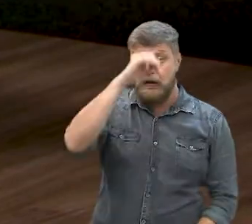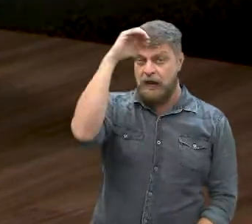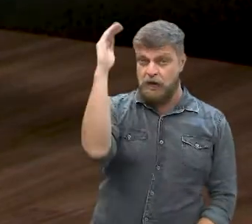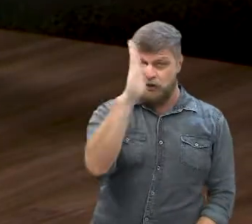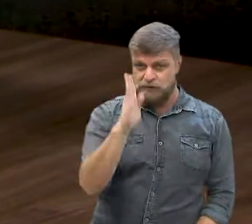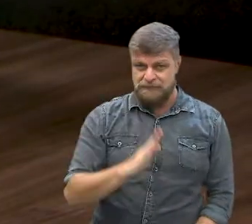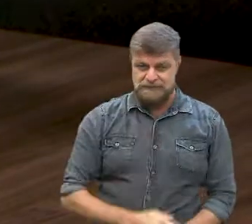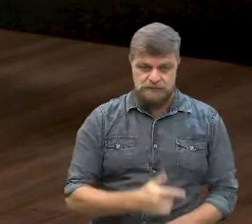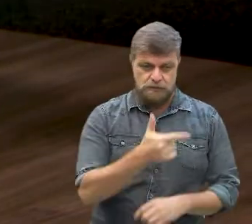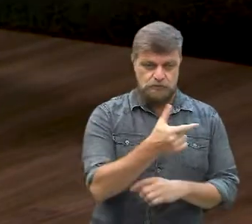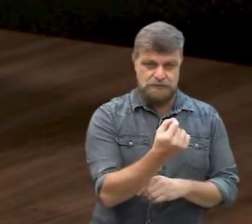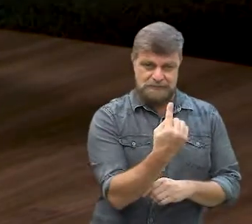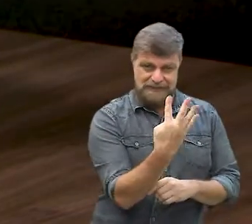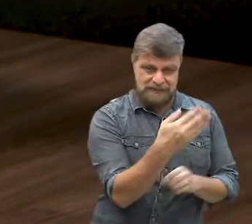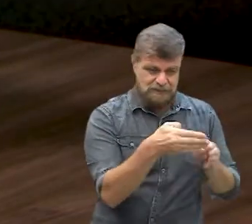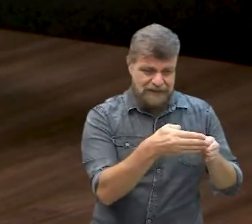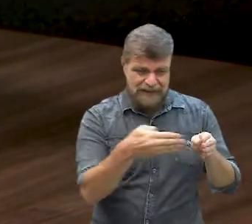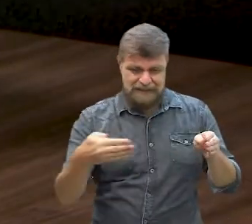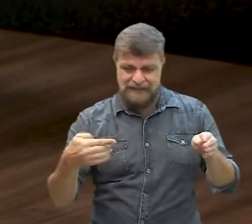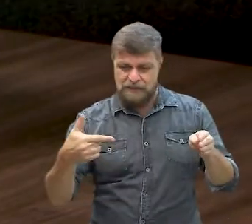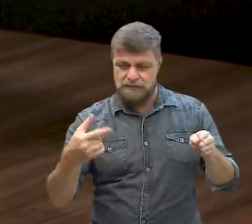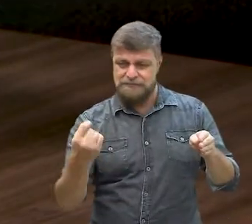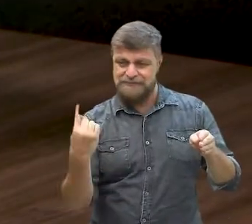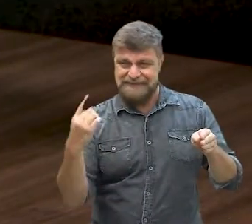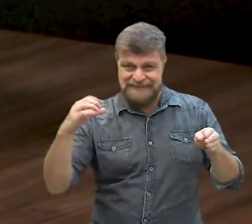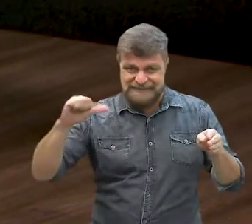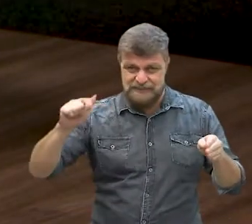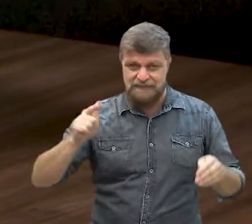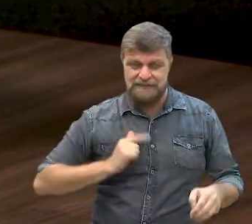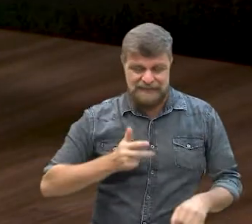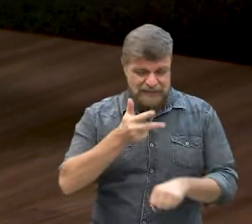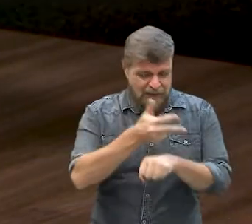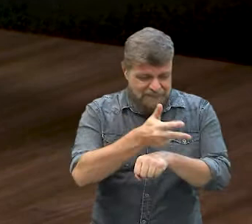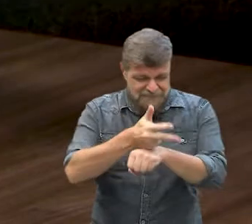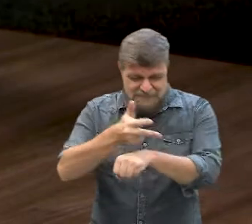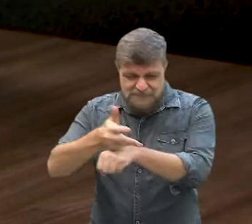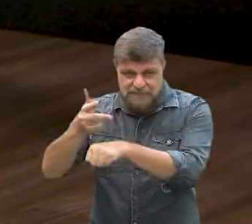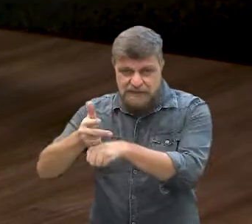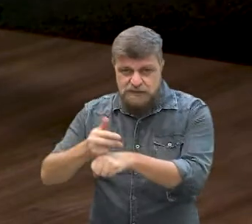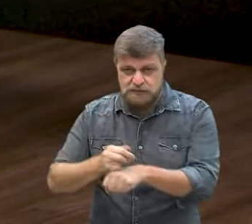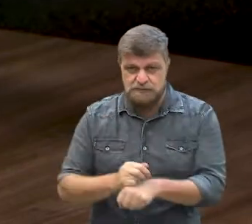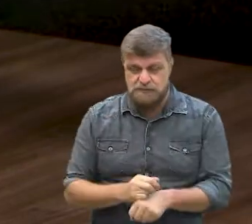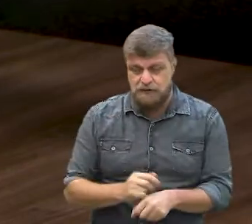Brasil, entre 2014 e 2019, o consumo de vídeos cresceu mais de